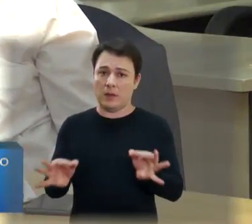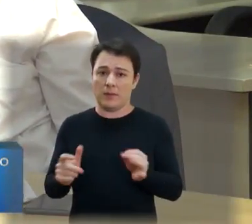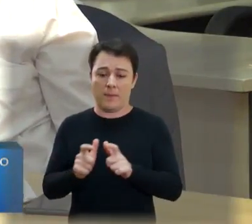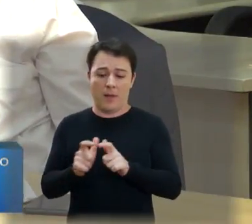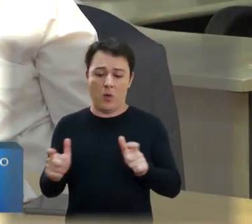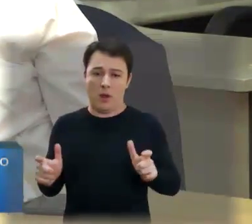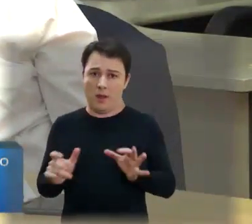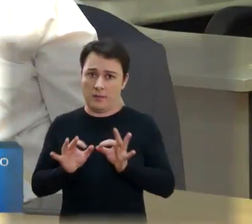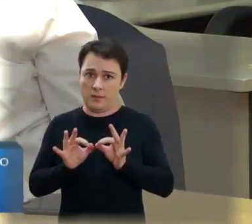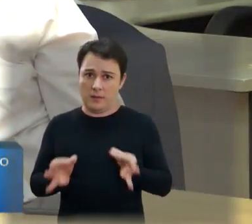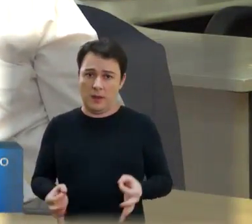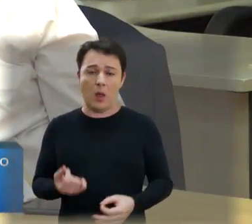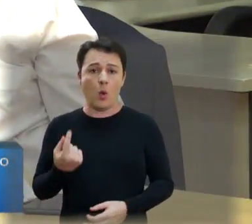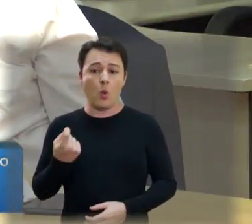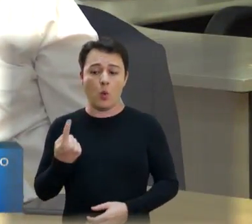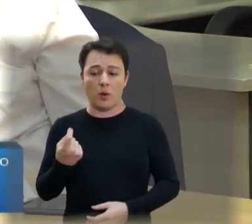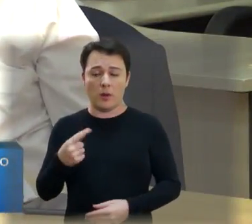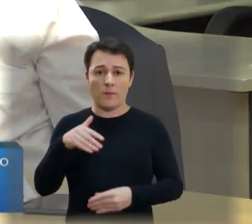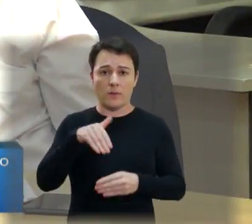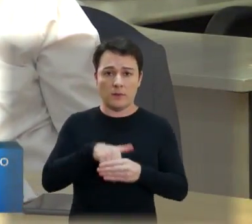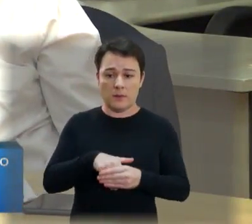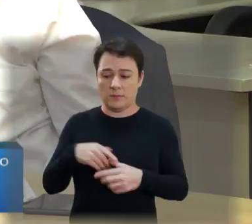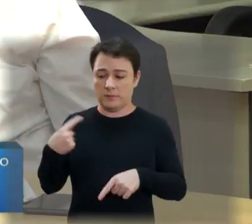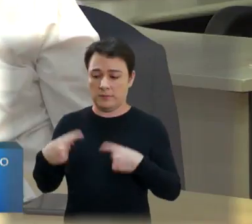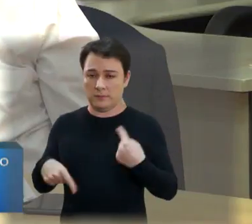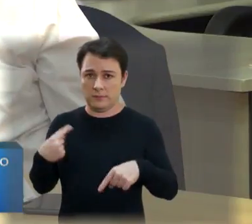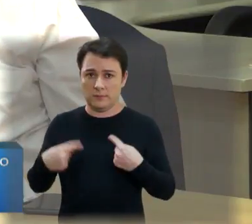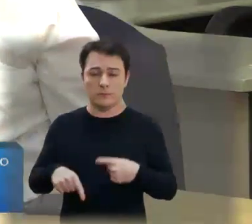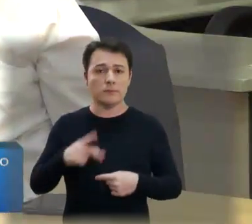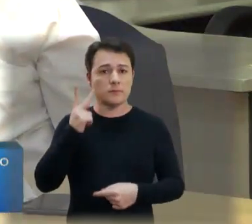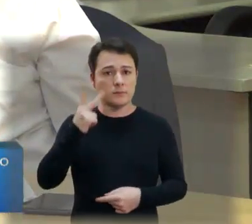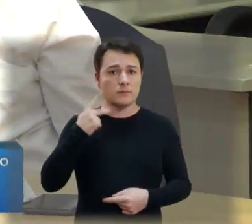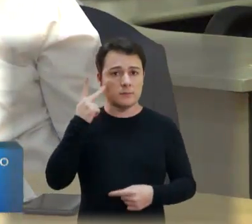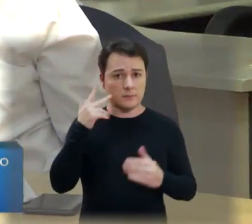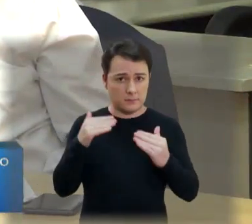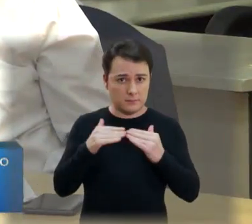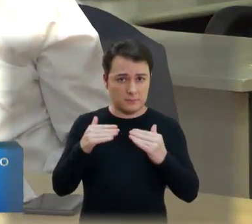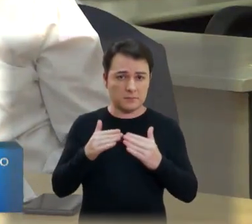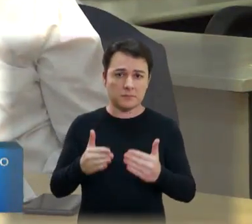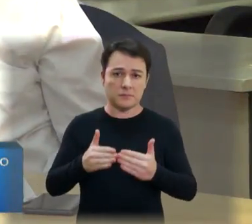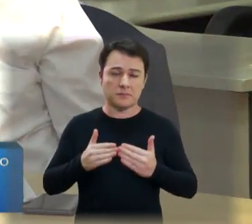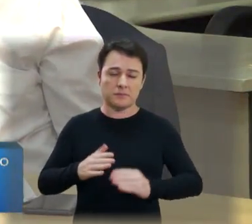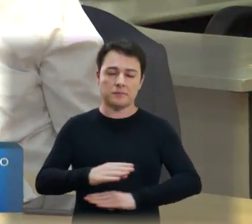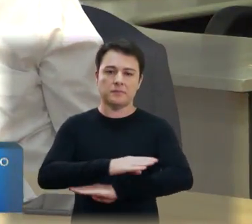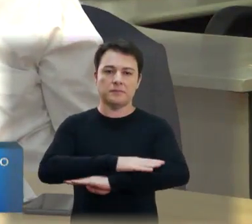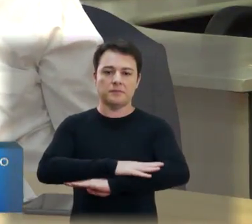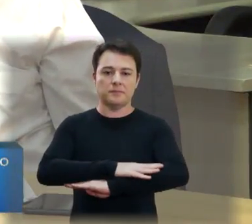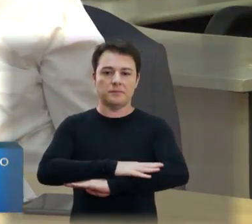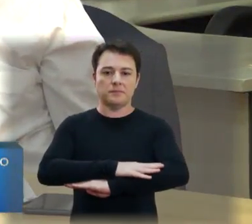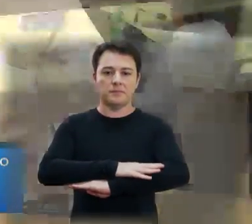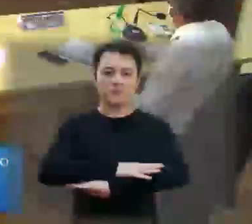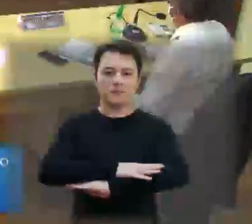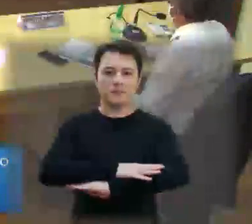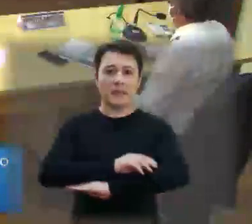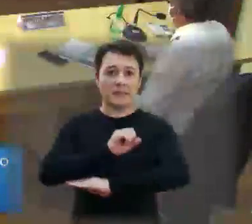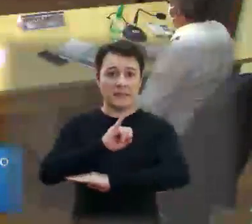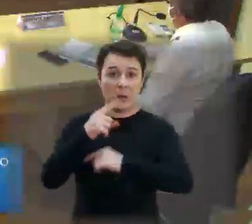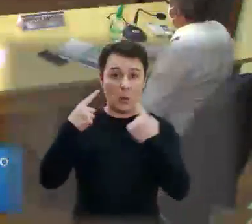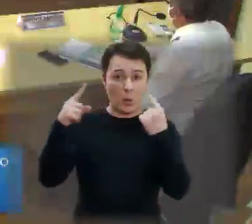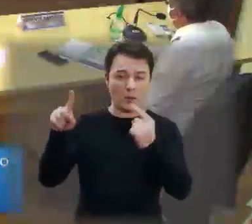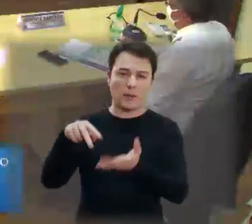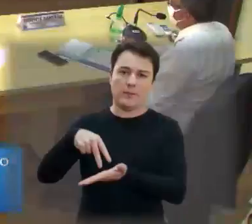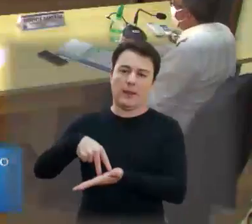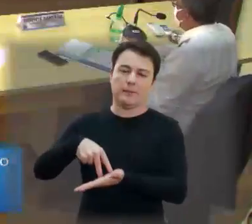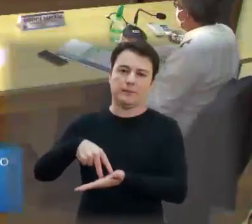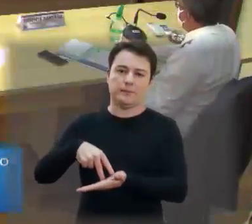maioria simples, única discussão e votação. Os vereadores que forem favoráveis, permaneçam como estão, os contrários se